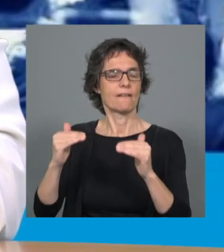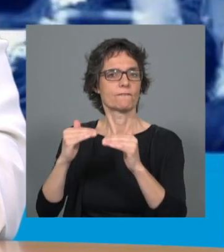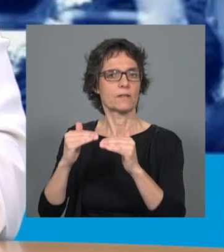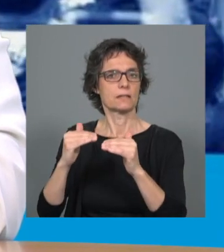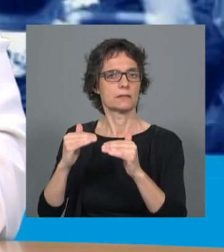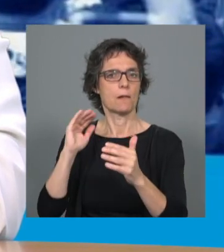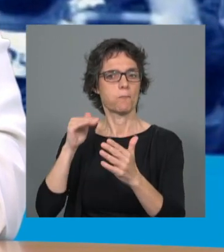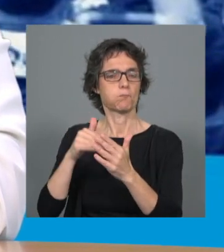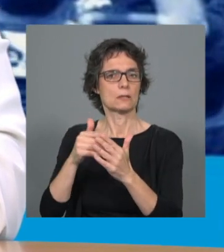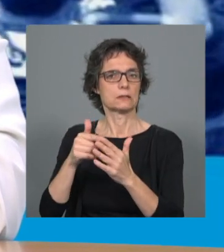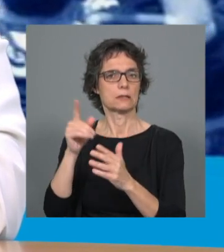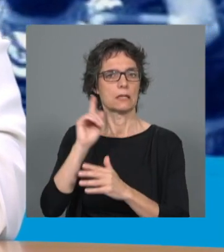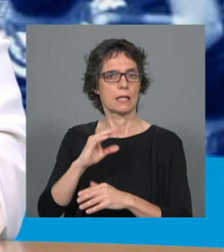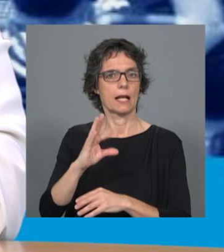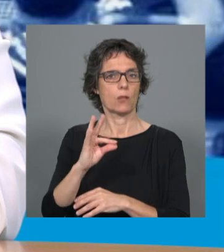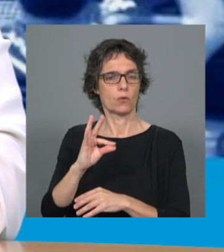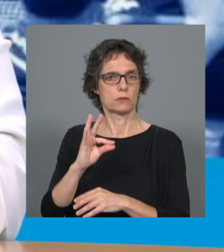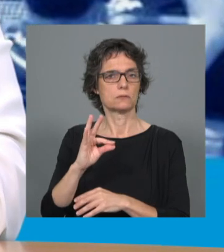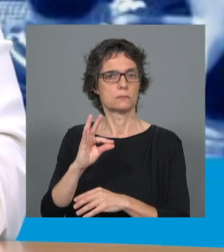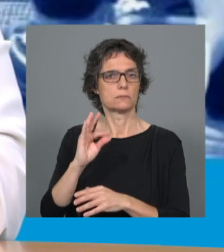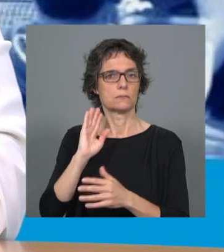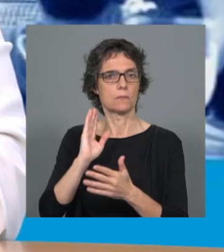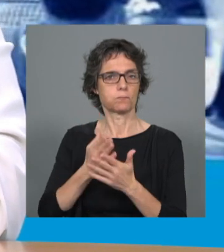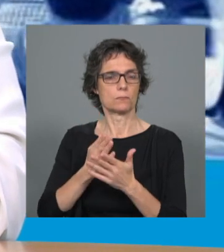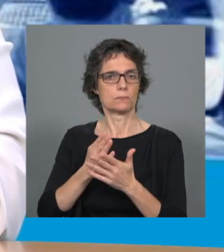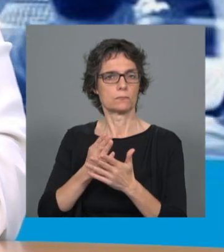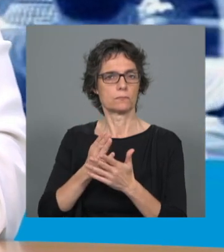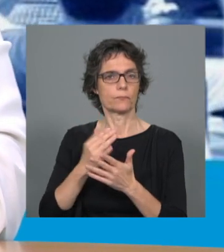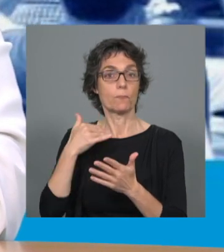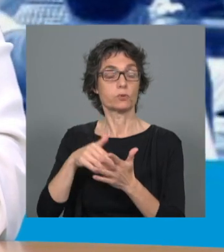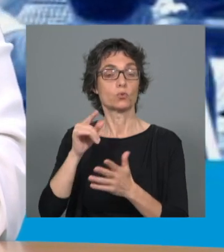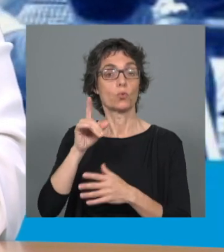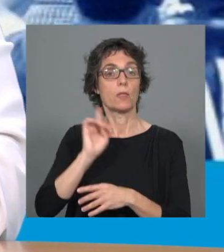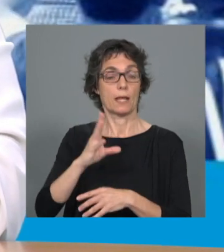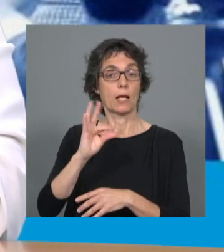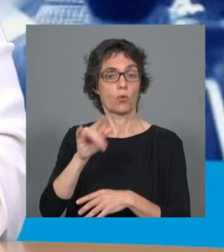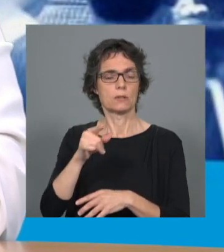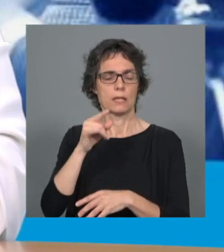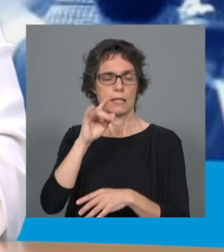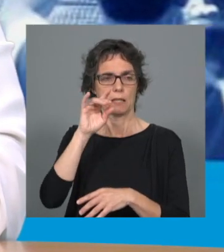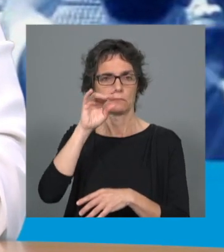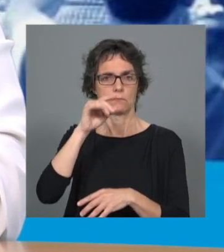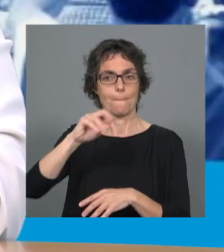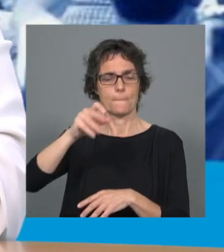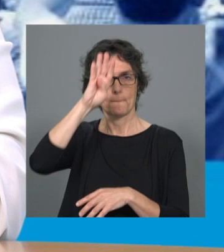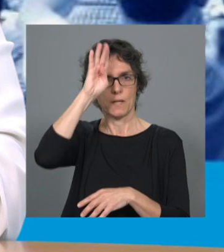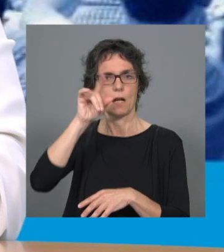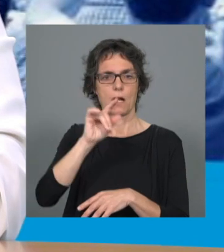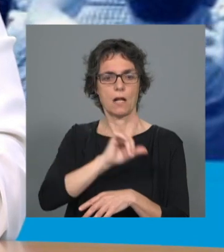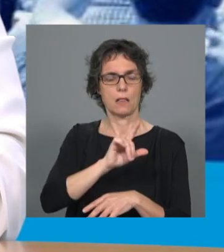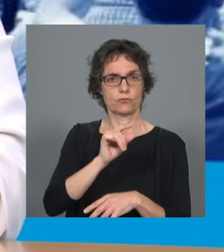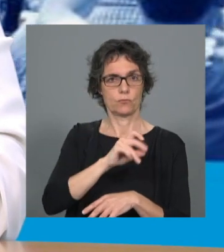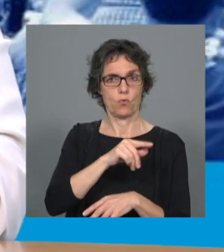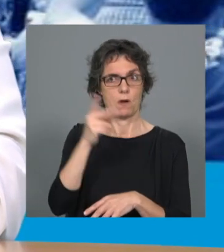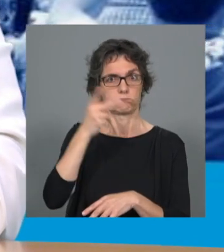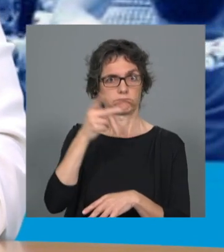segunda-feira, dia 14, e confirma-se que Braga e que Lisboa não